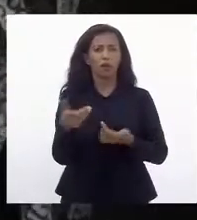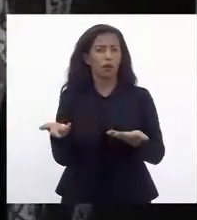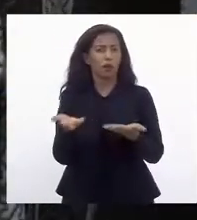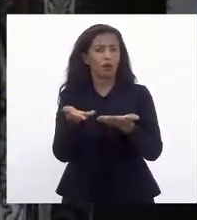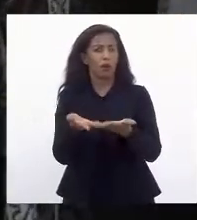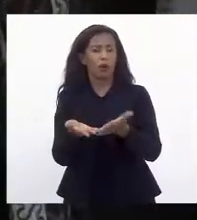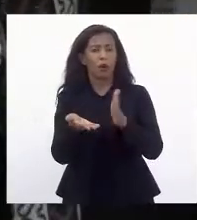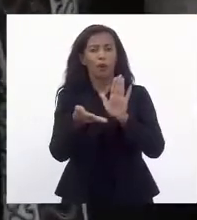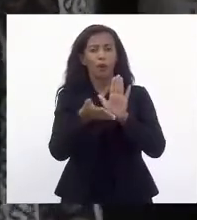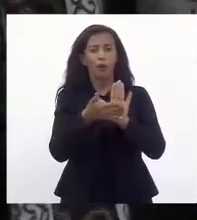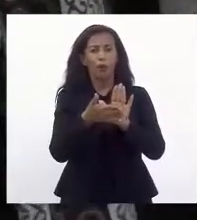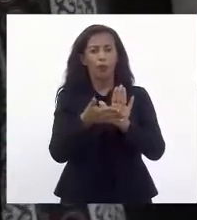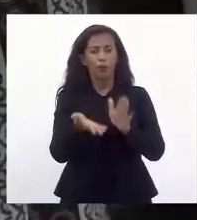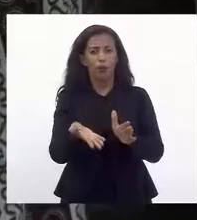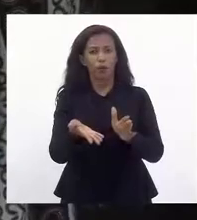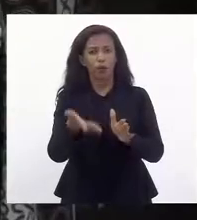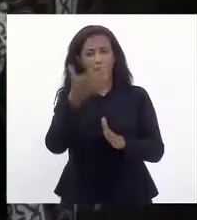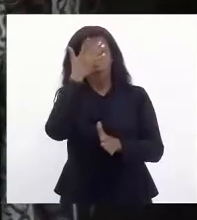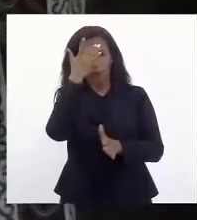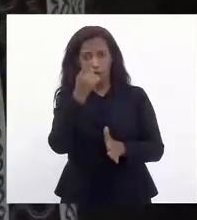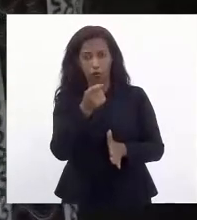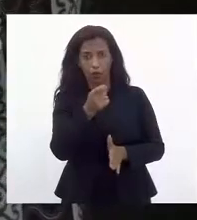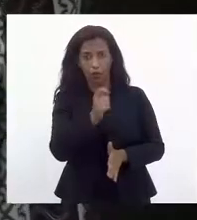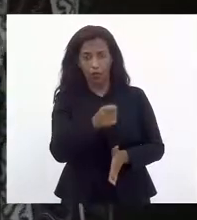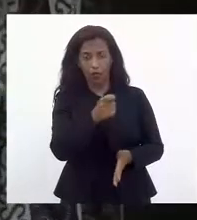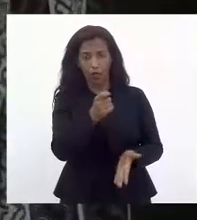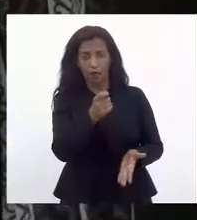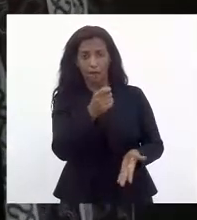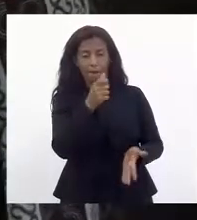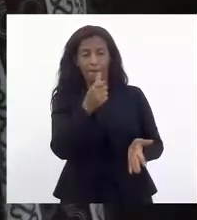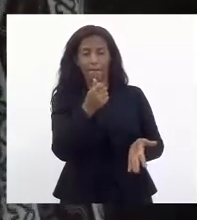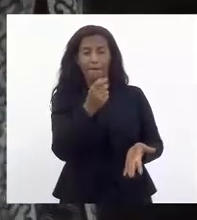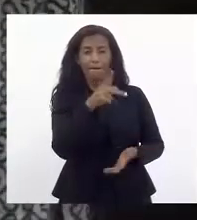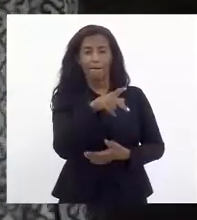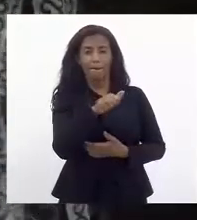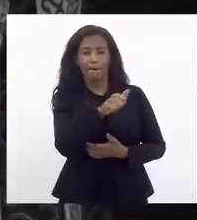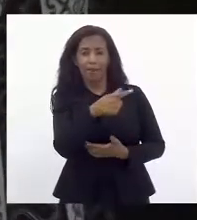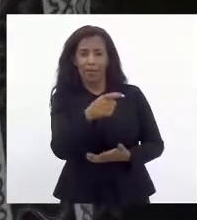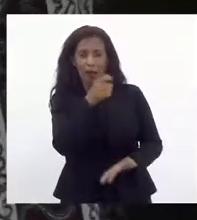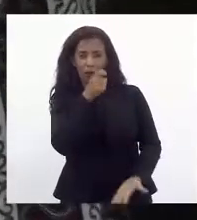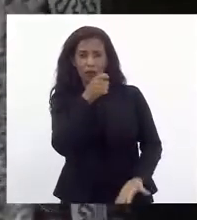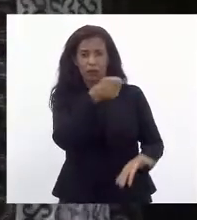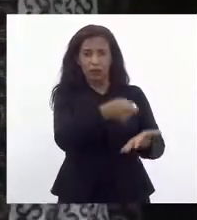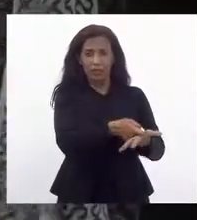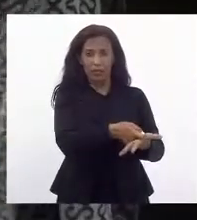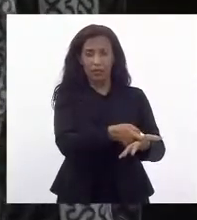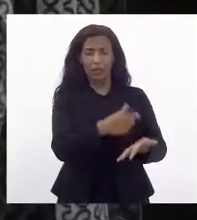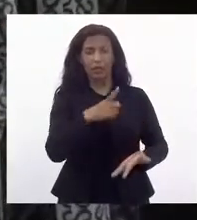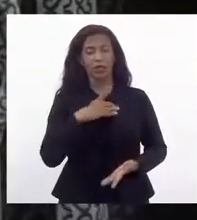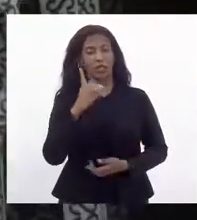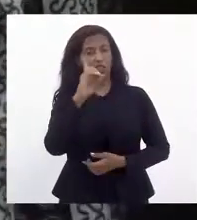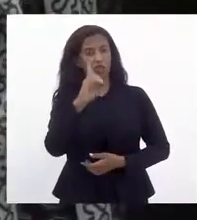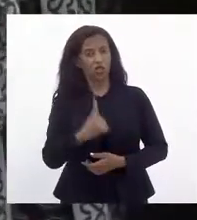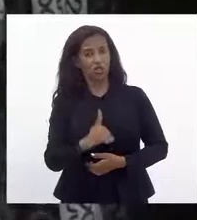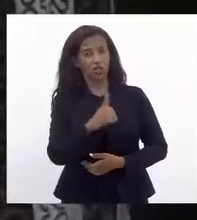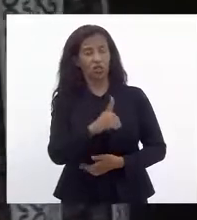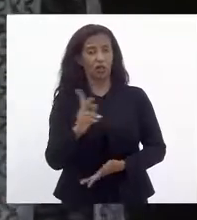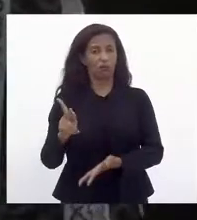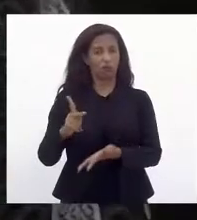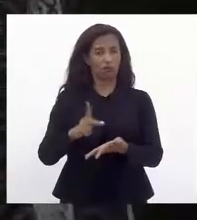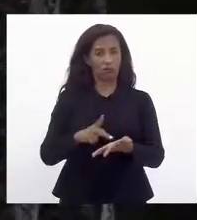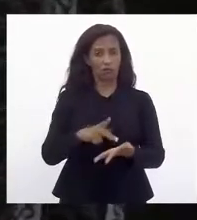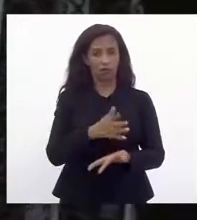obviamente, proporcionar que aquele que tem sentença penal absolutória tenha direito a essa